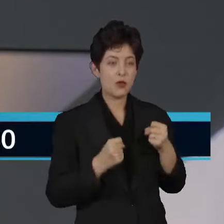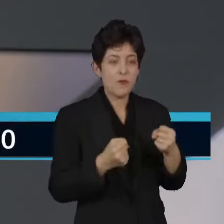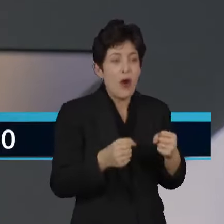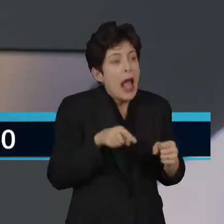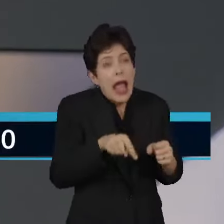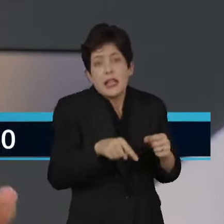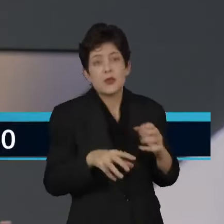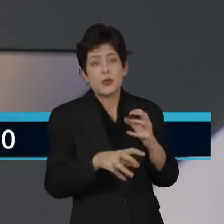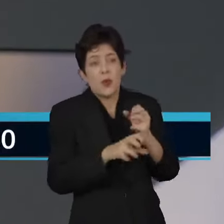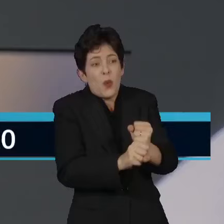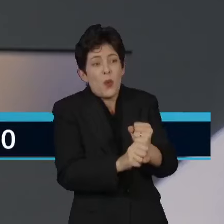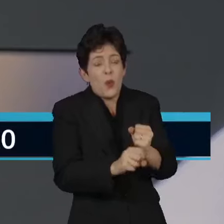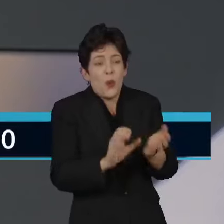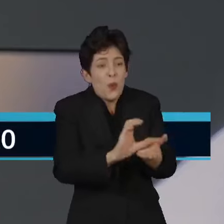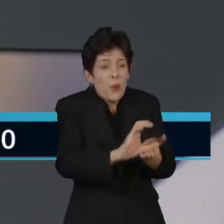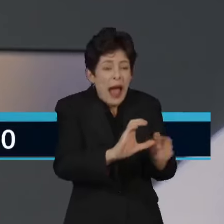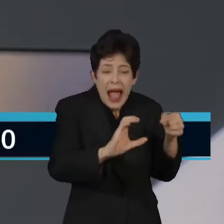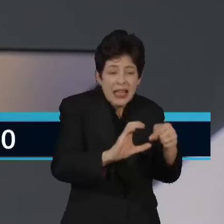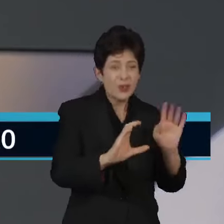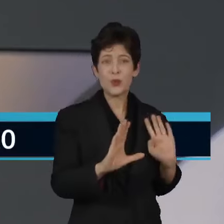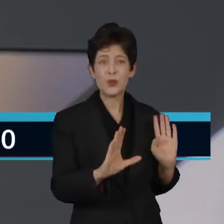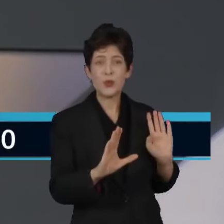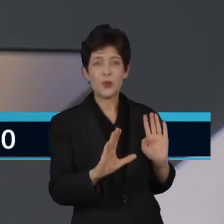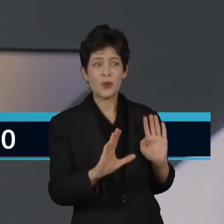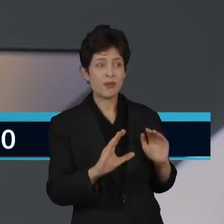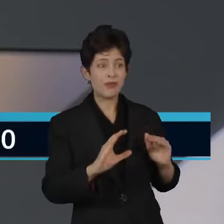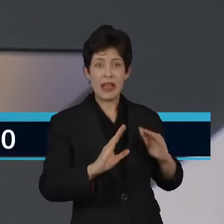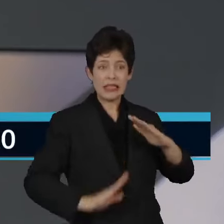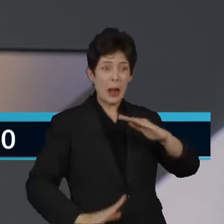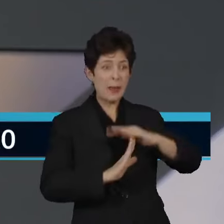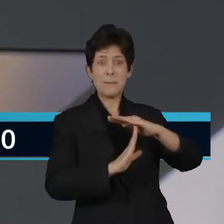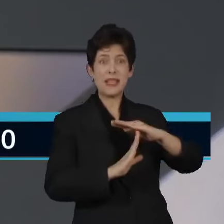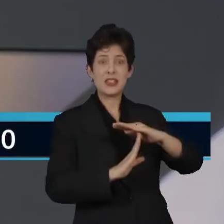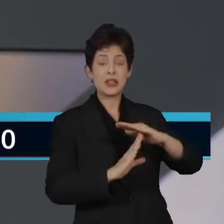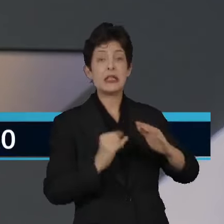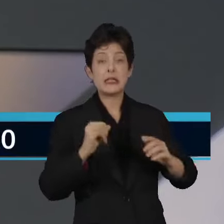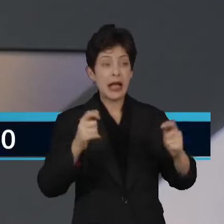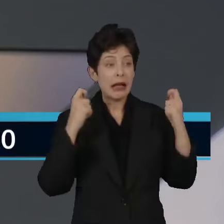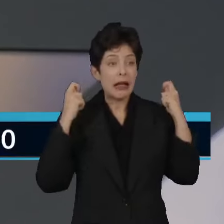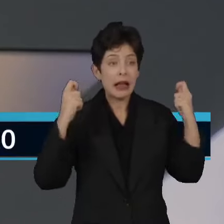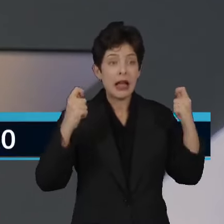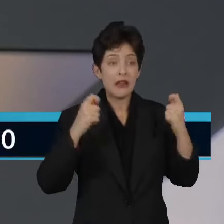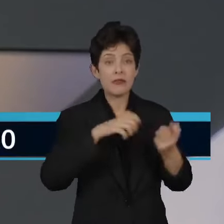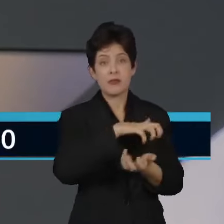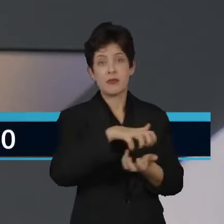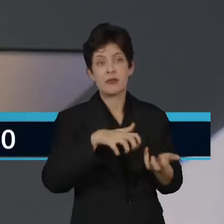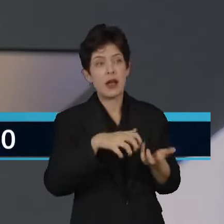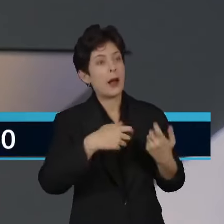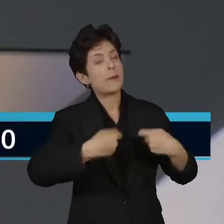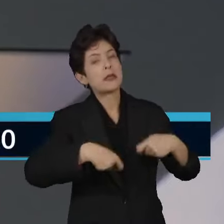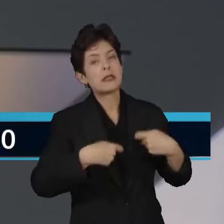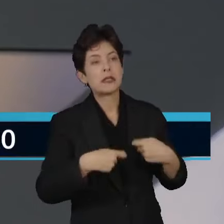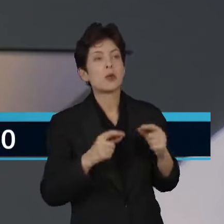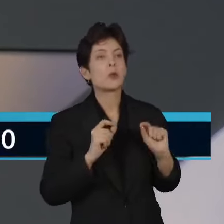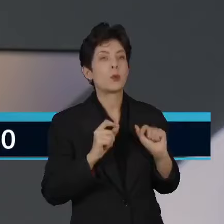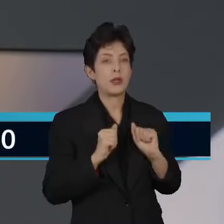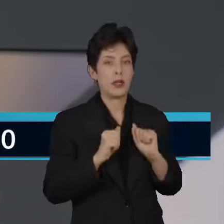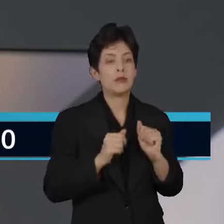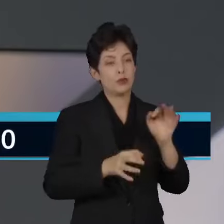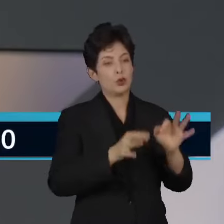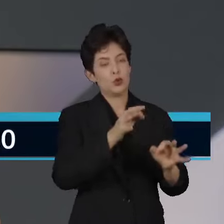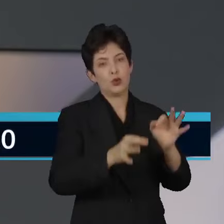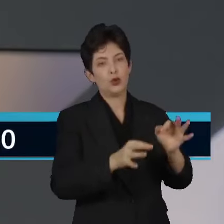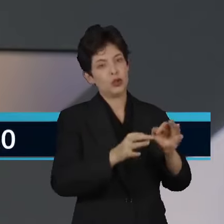esse. Tendo o maior esforço feito, acabou. Se eu faço greve, certo? Essa greve vai ter que ter uma relação